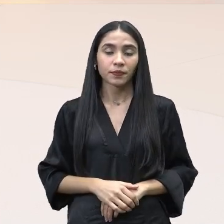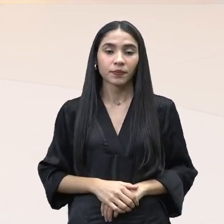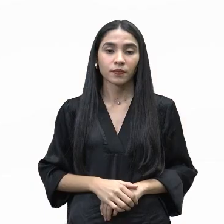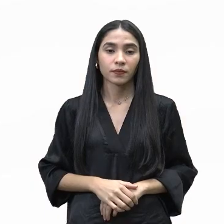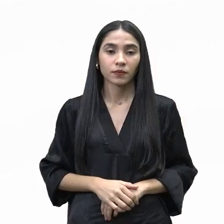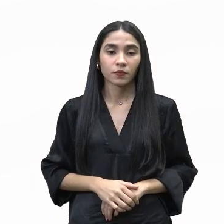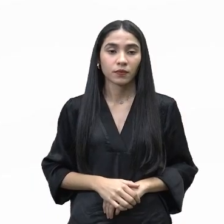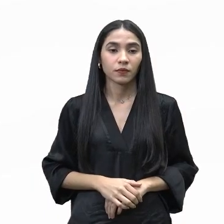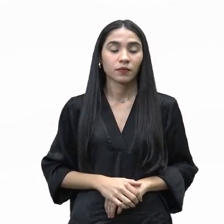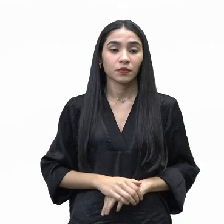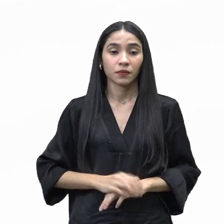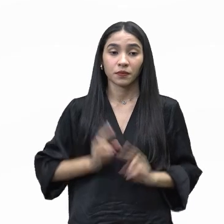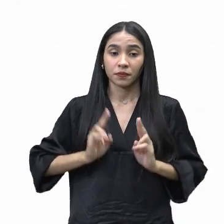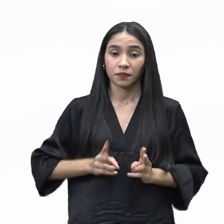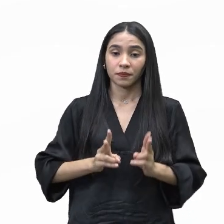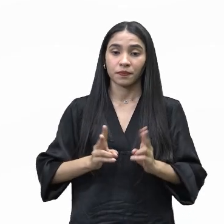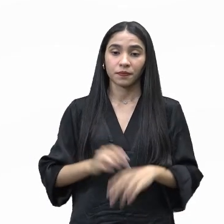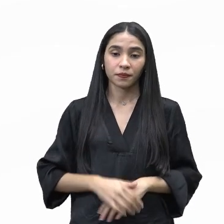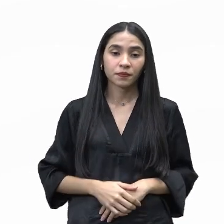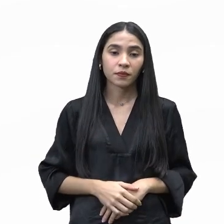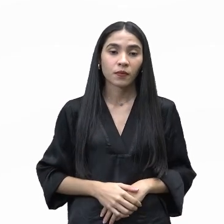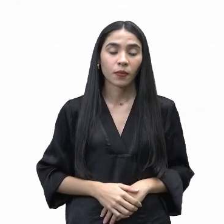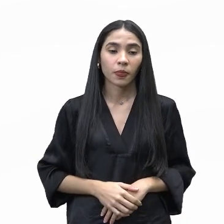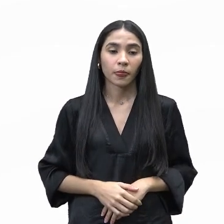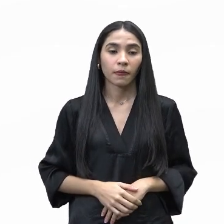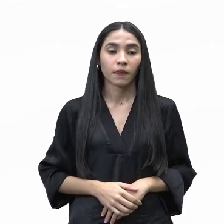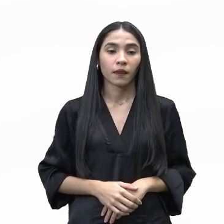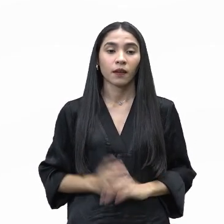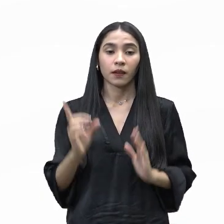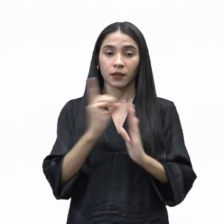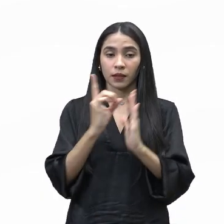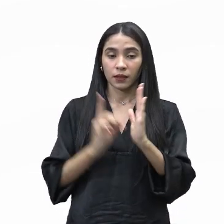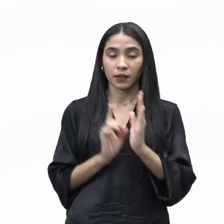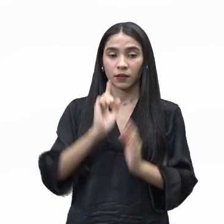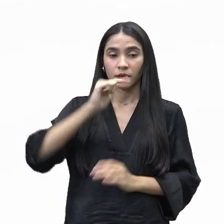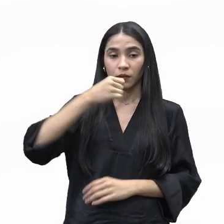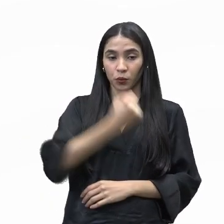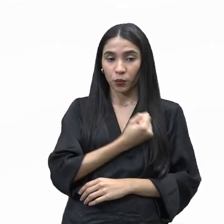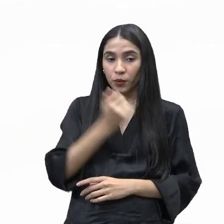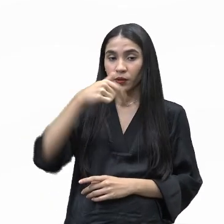bem. Então vamos continuar aí, ó. O decreto número